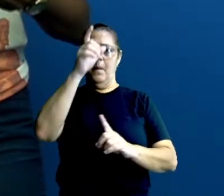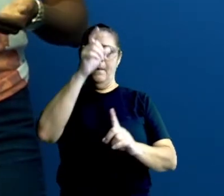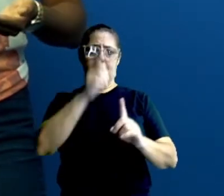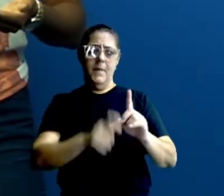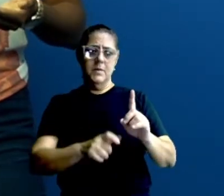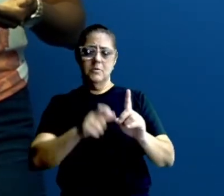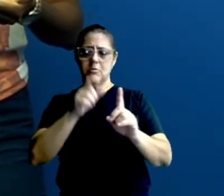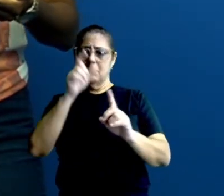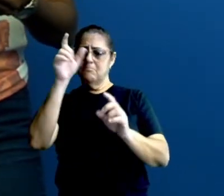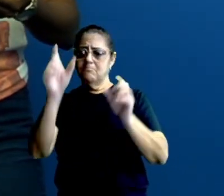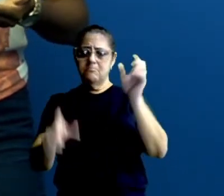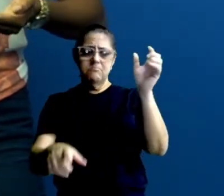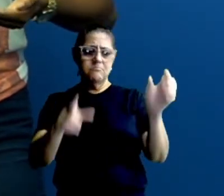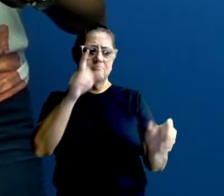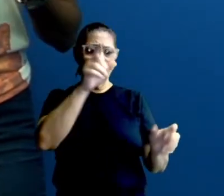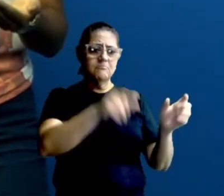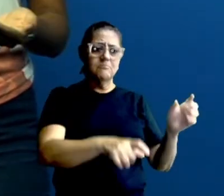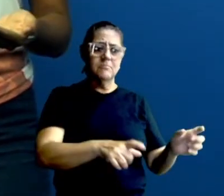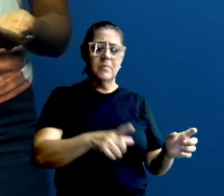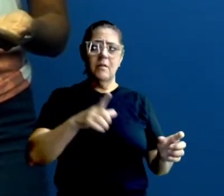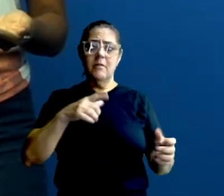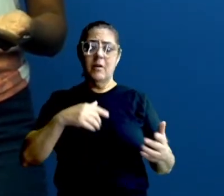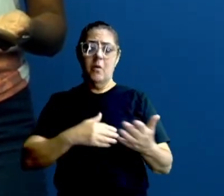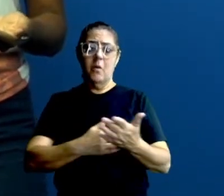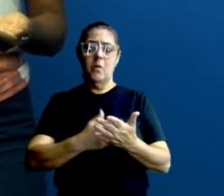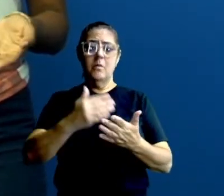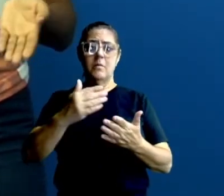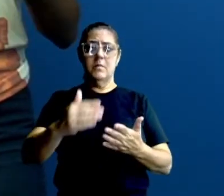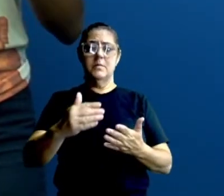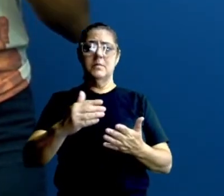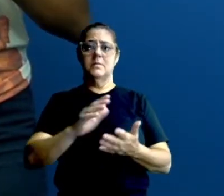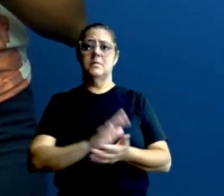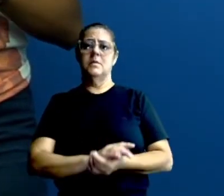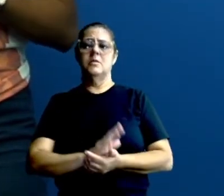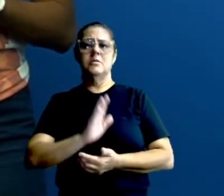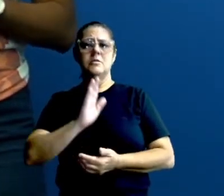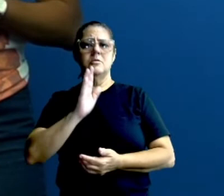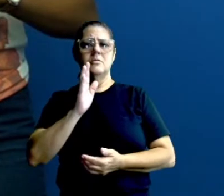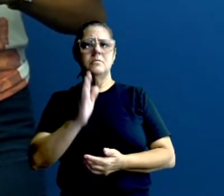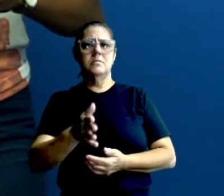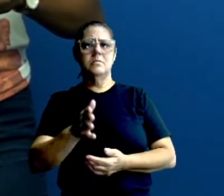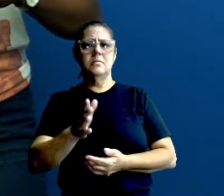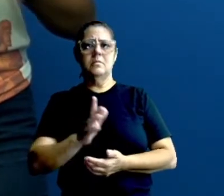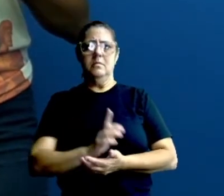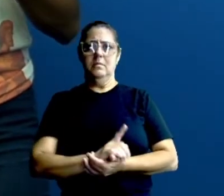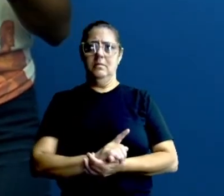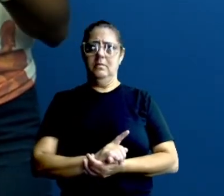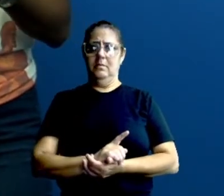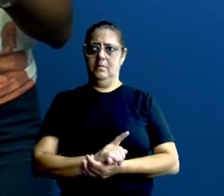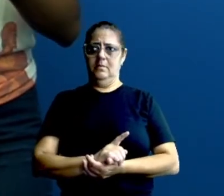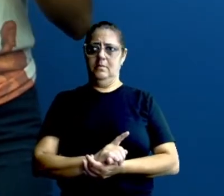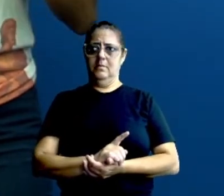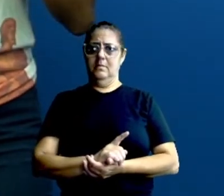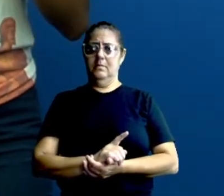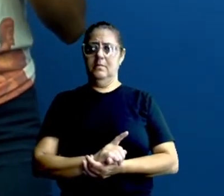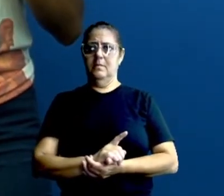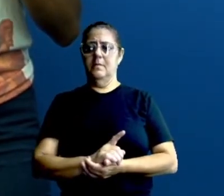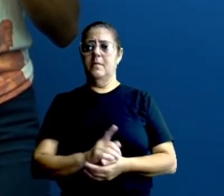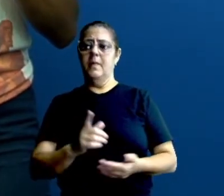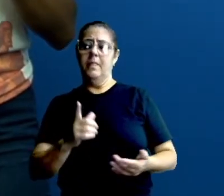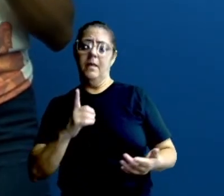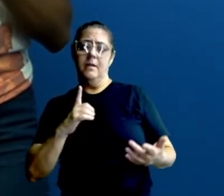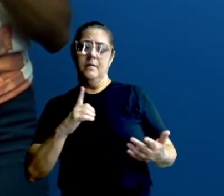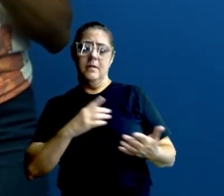não se fosse uma Inicial Você vai dar o pontapé na tua história e já deixar a situação do conflito